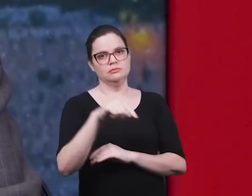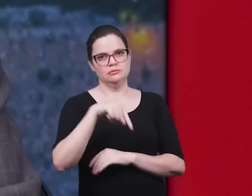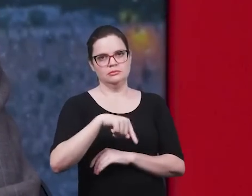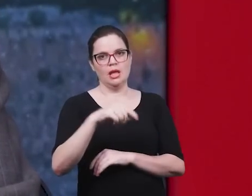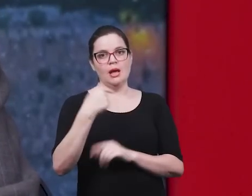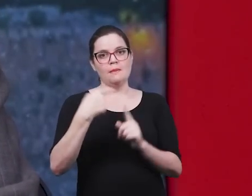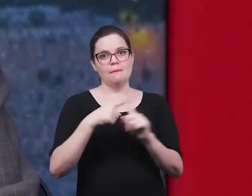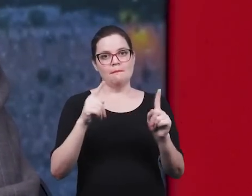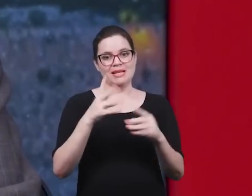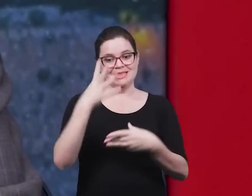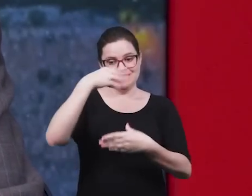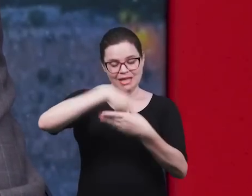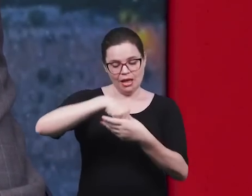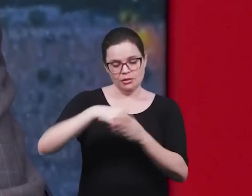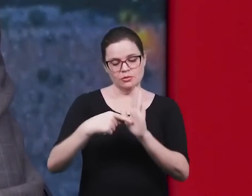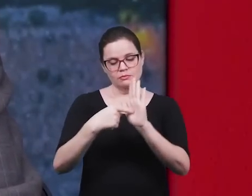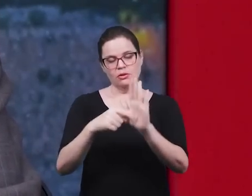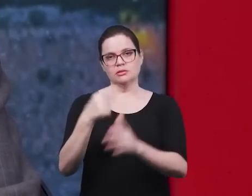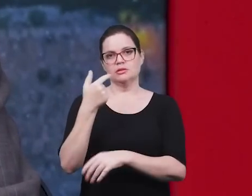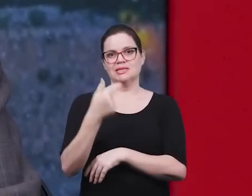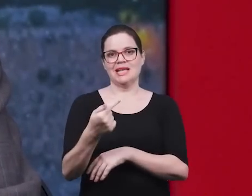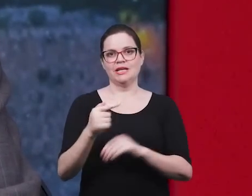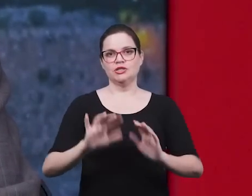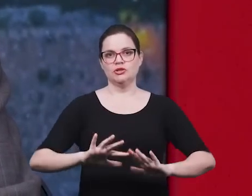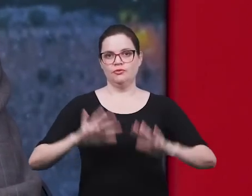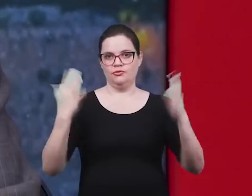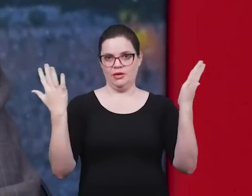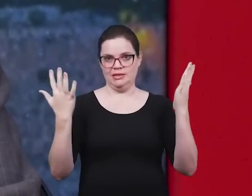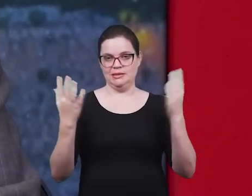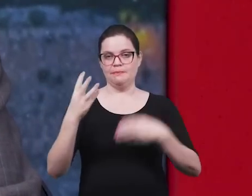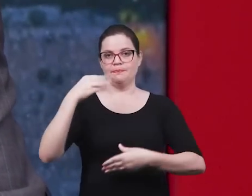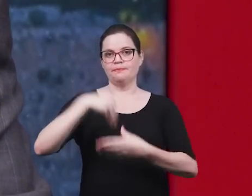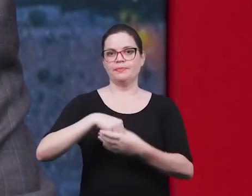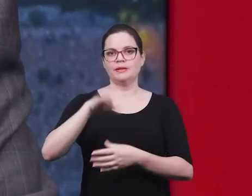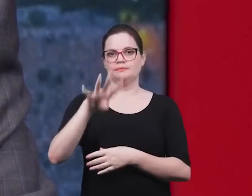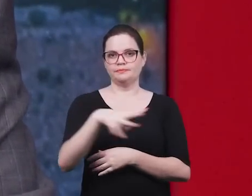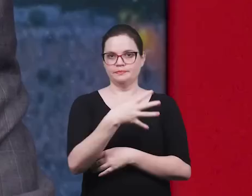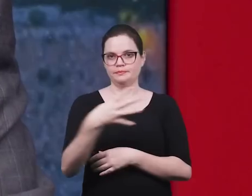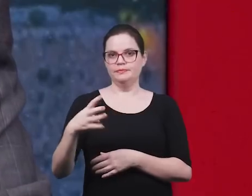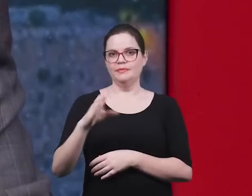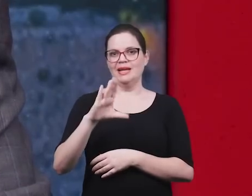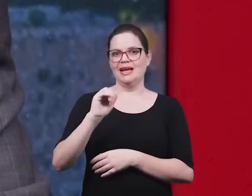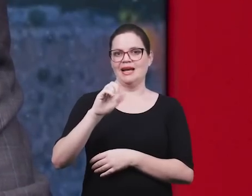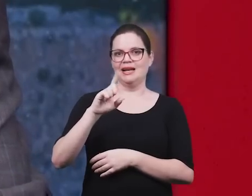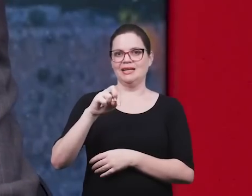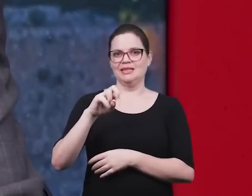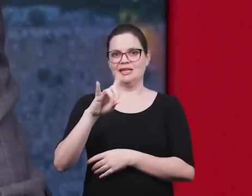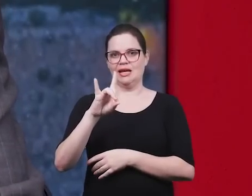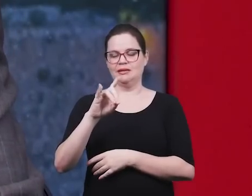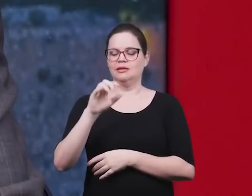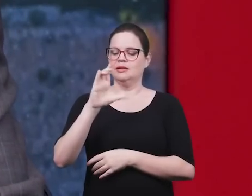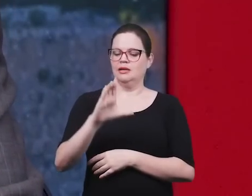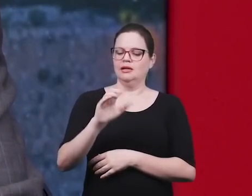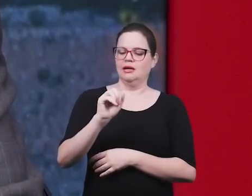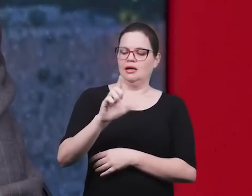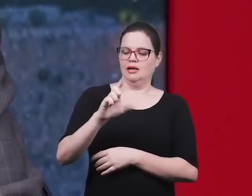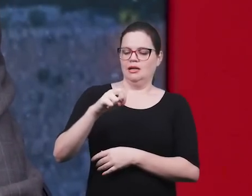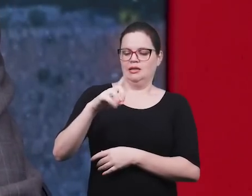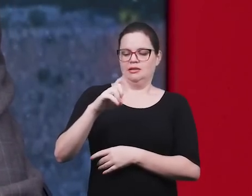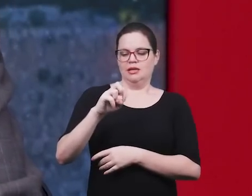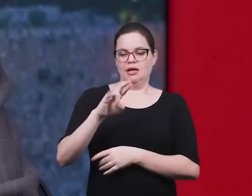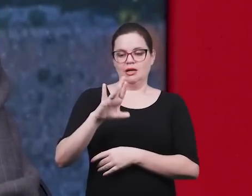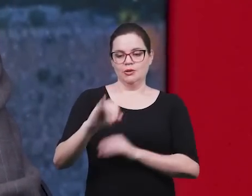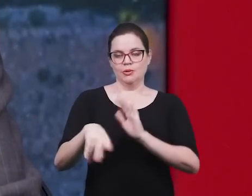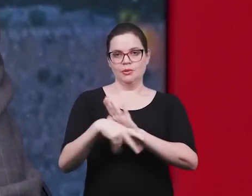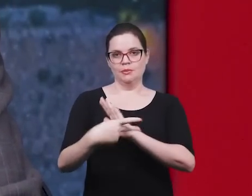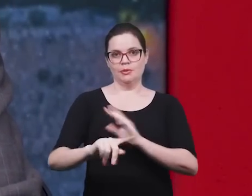Existem 7 festas do calendário chamado Levítico. E cada festa que Israel comemorou,